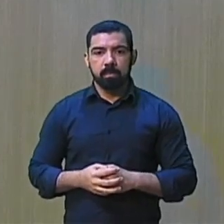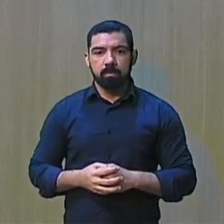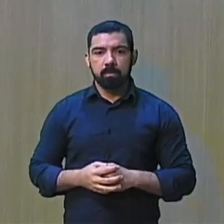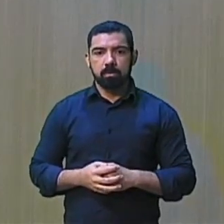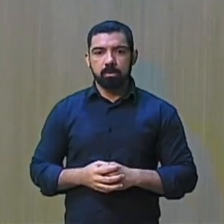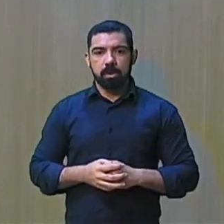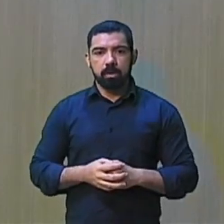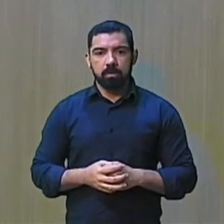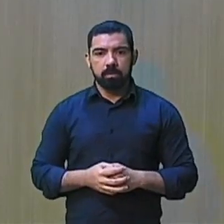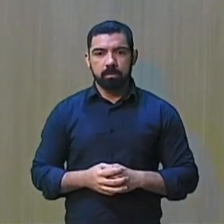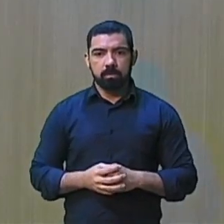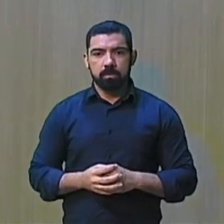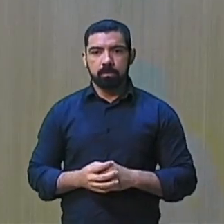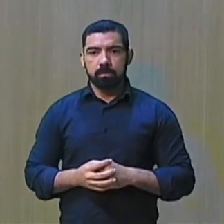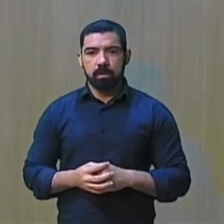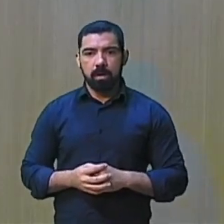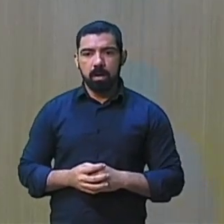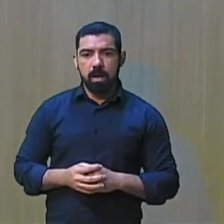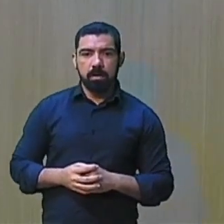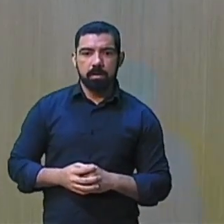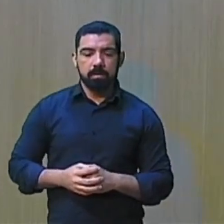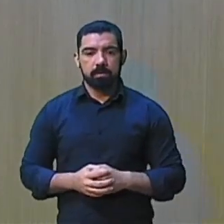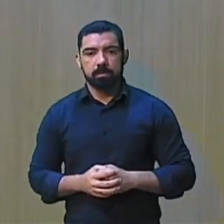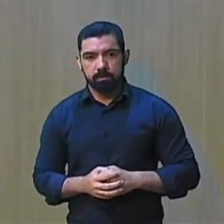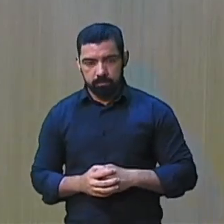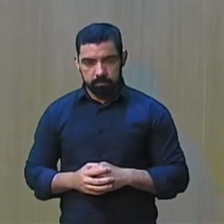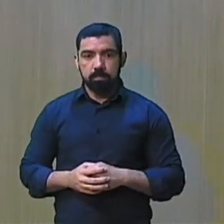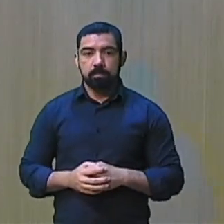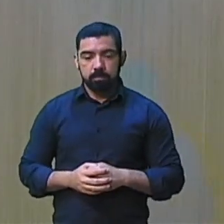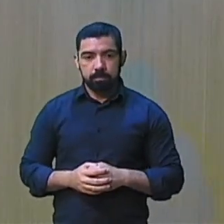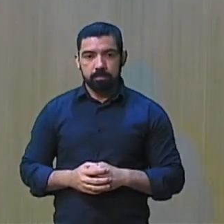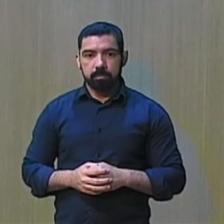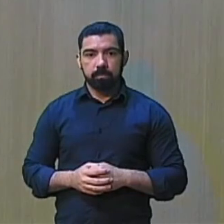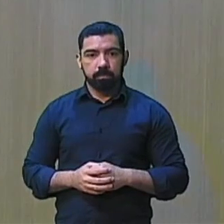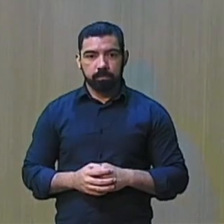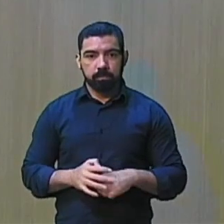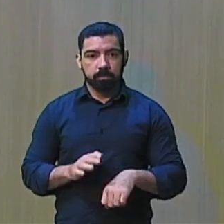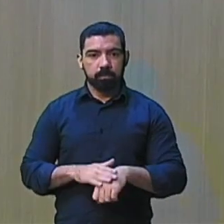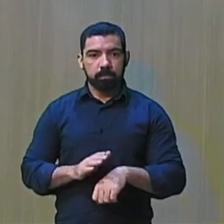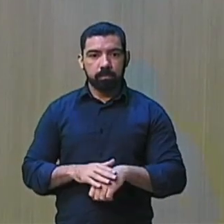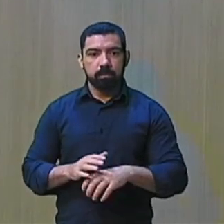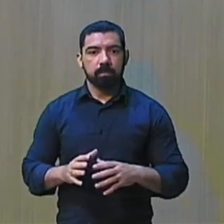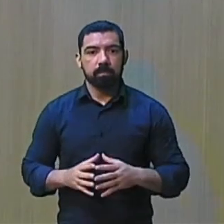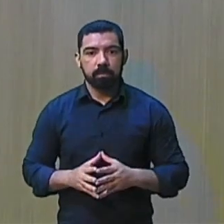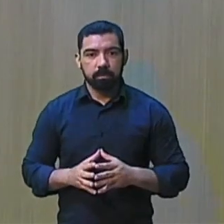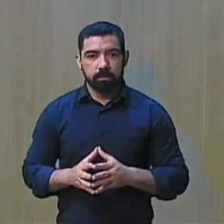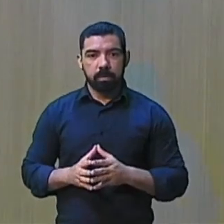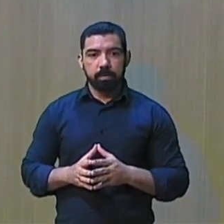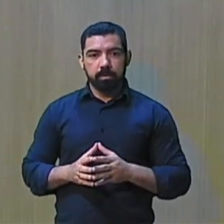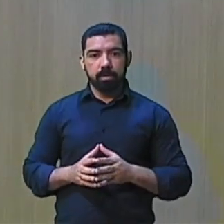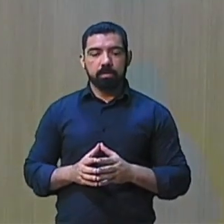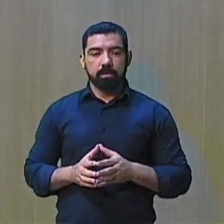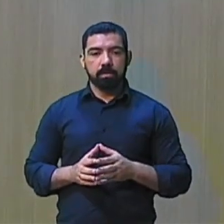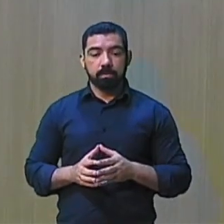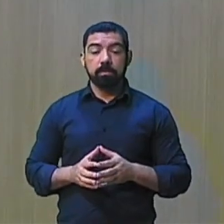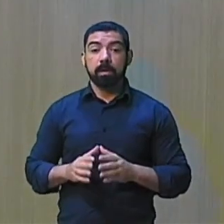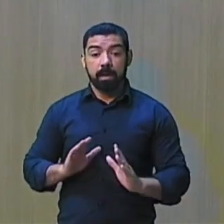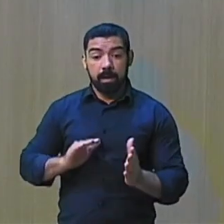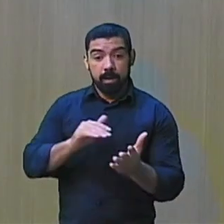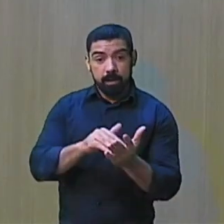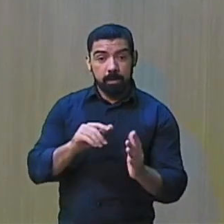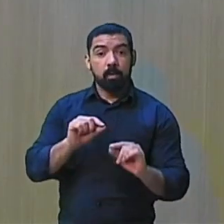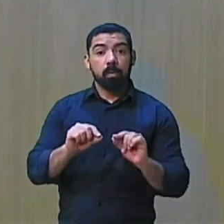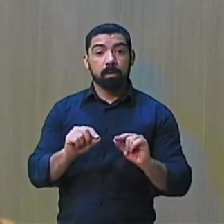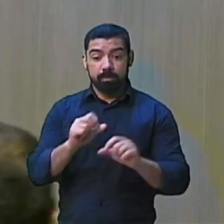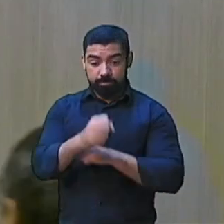até o final do ano diga-se de passagem ele anuncia que a comissão foi formada mas até o final do ano os